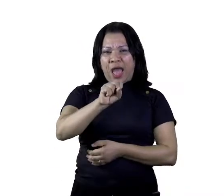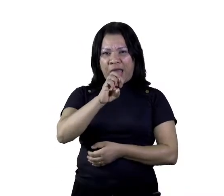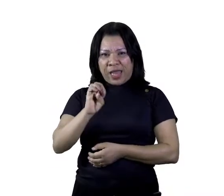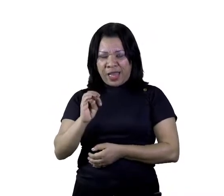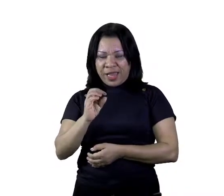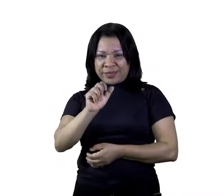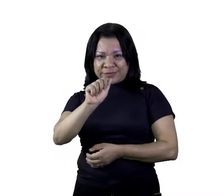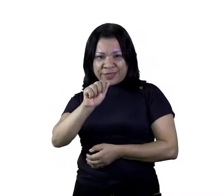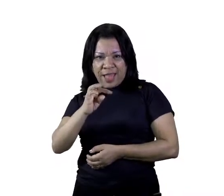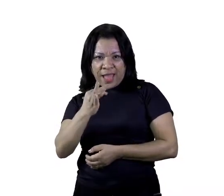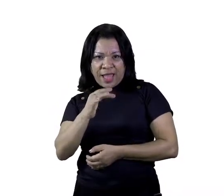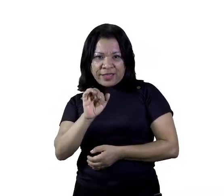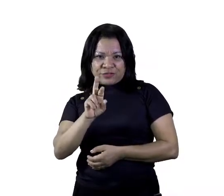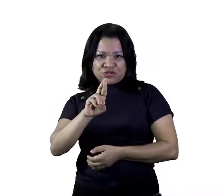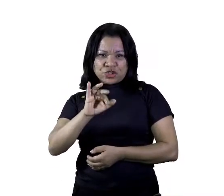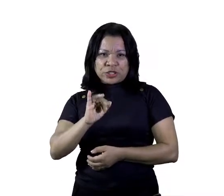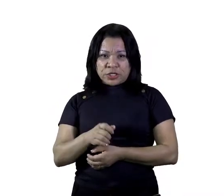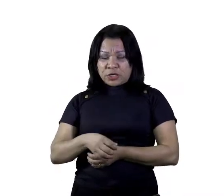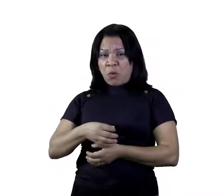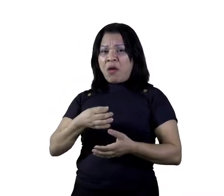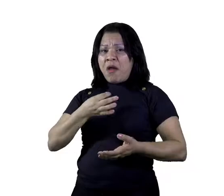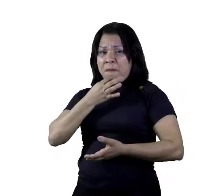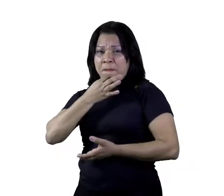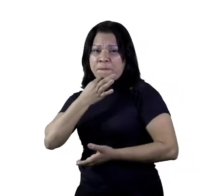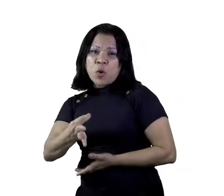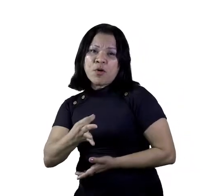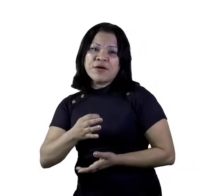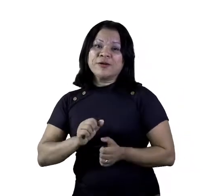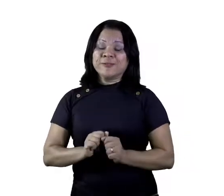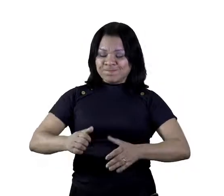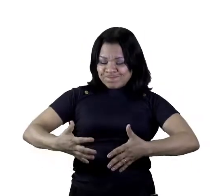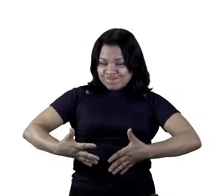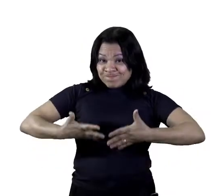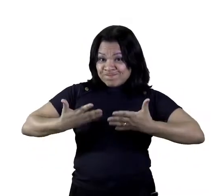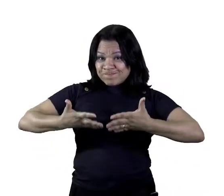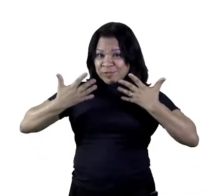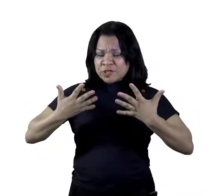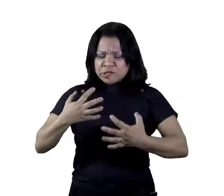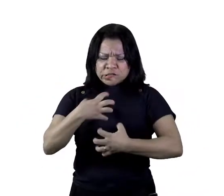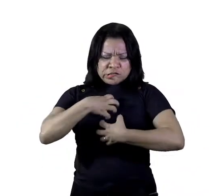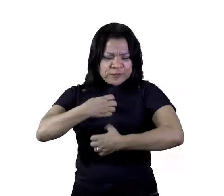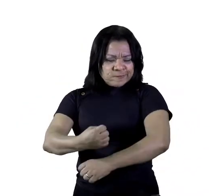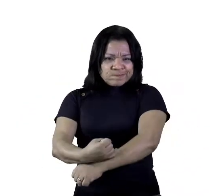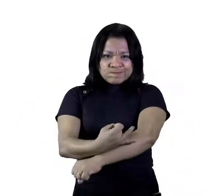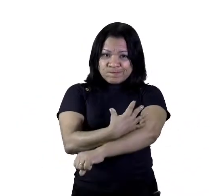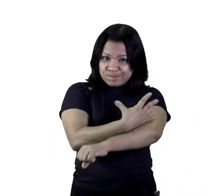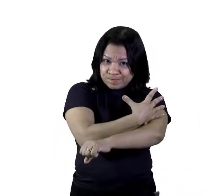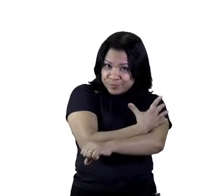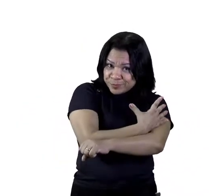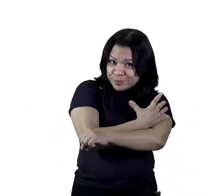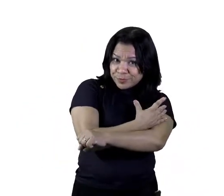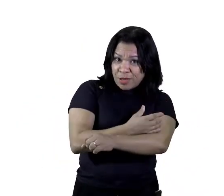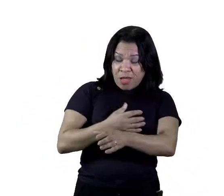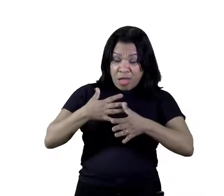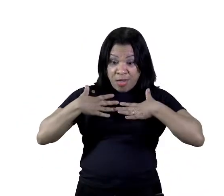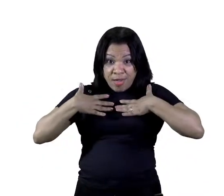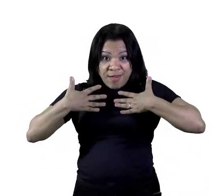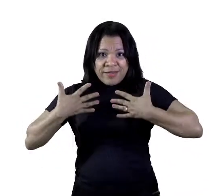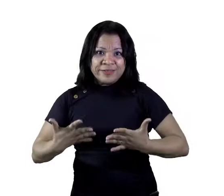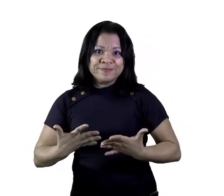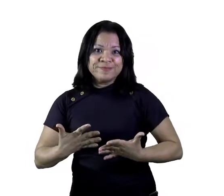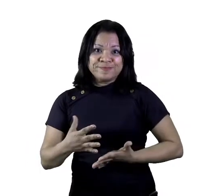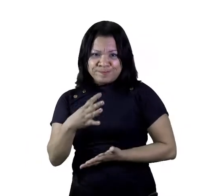fazem críticas, empolgantes, que são comoventes, emocionantes, impressionantes. E